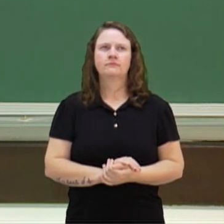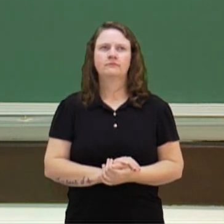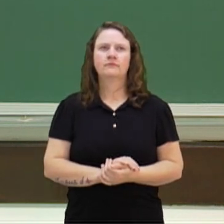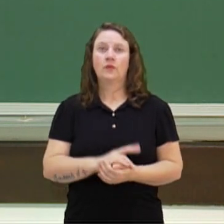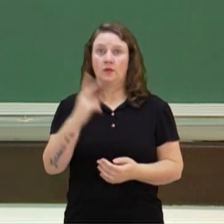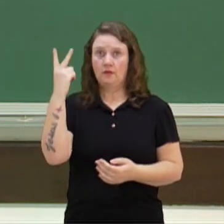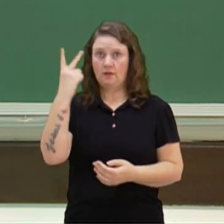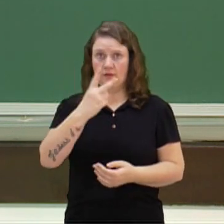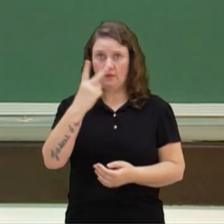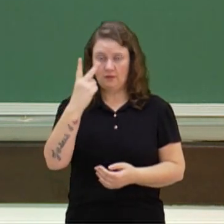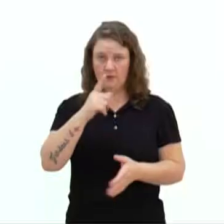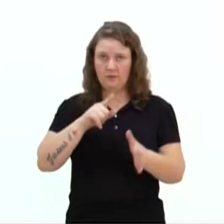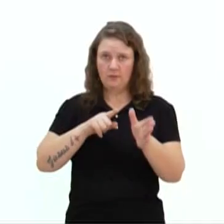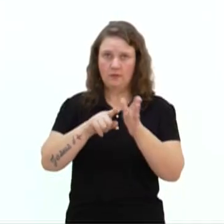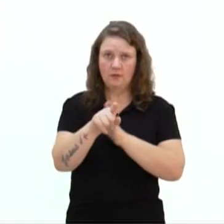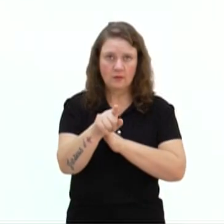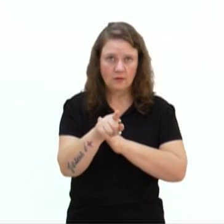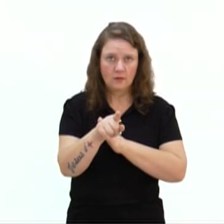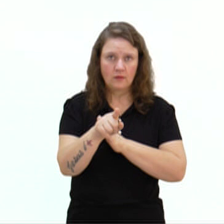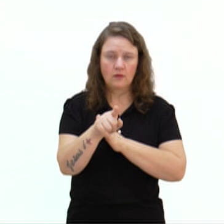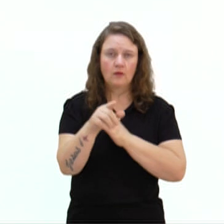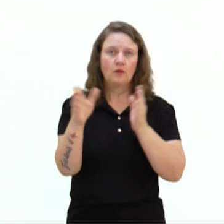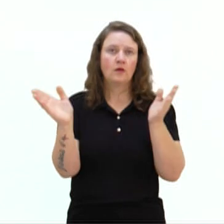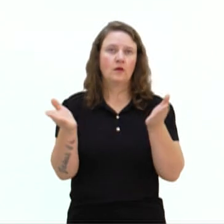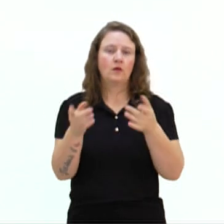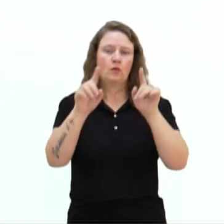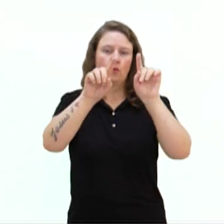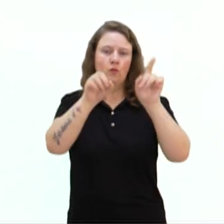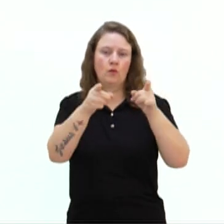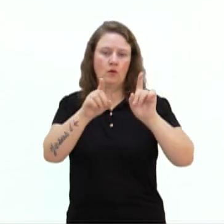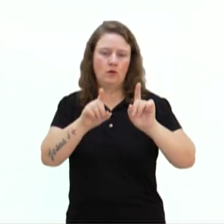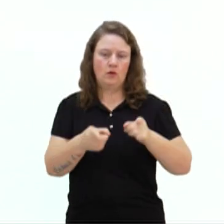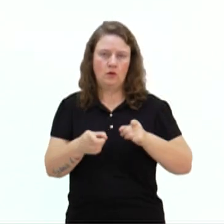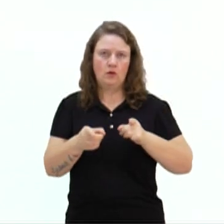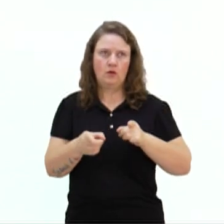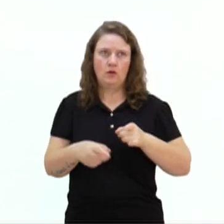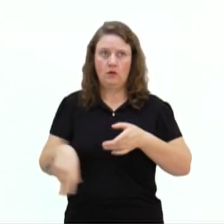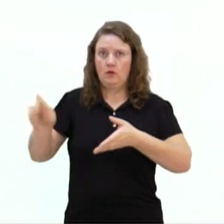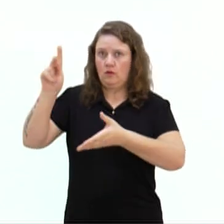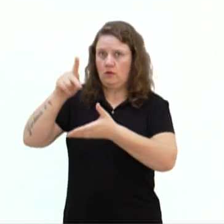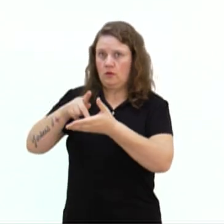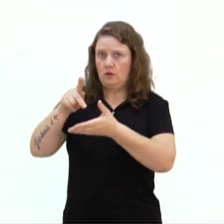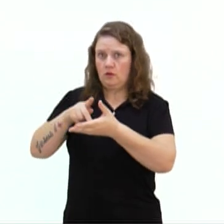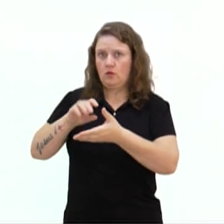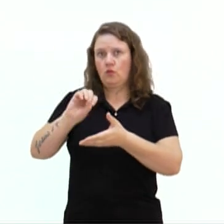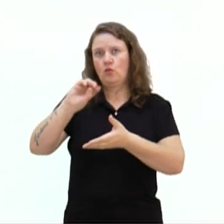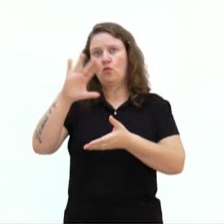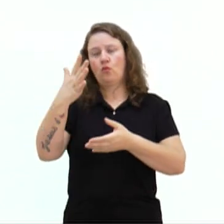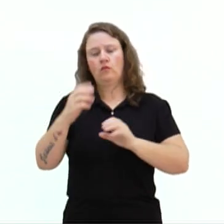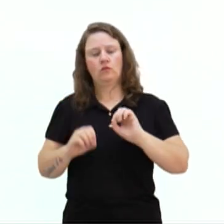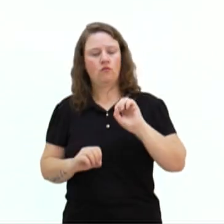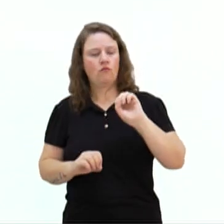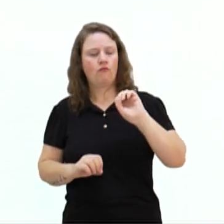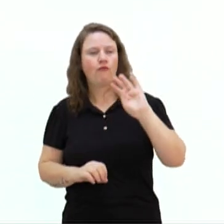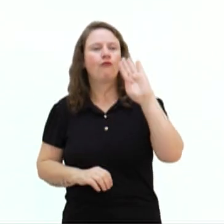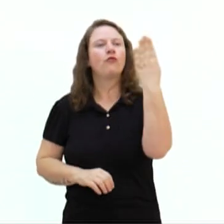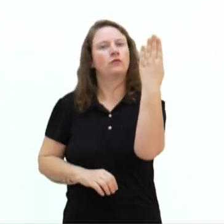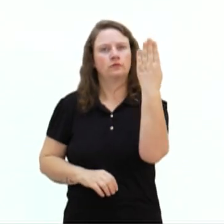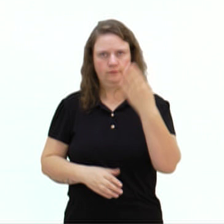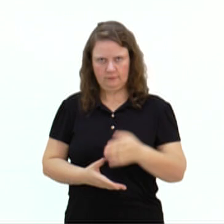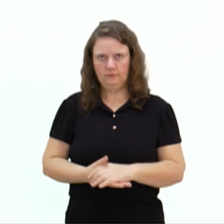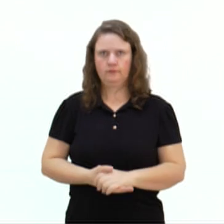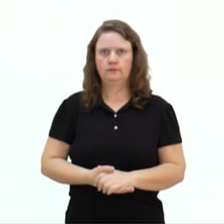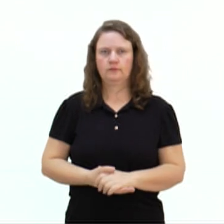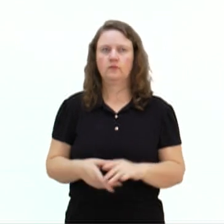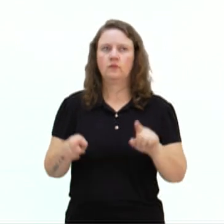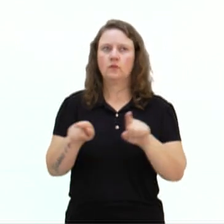E dois, assinale abaixo se a informação a seguir é verdadeira ou falsa. Essa informação,